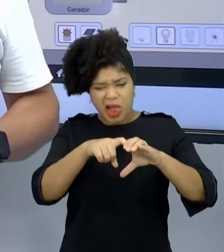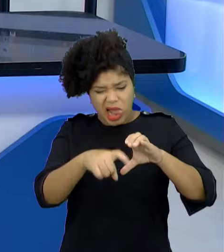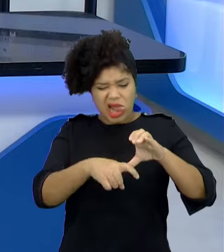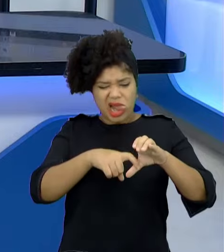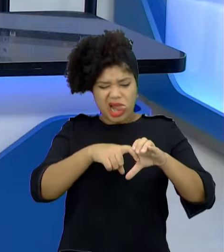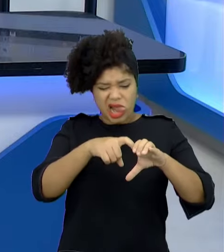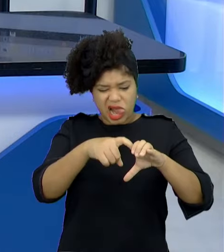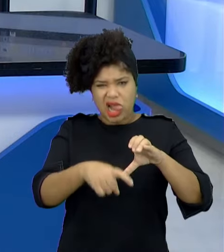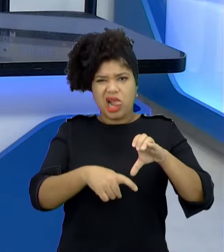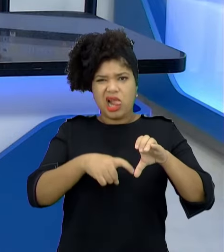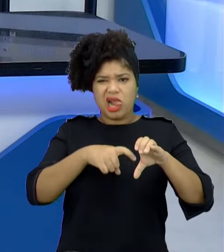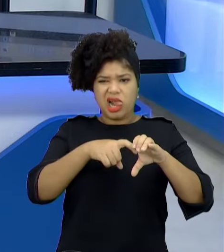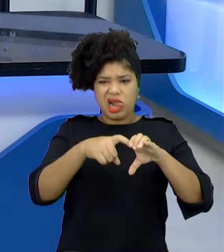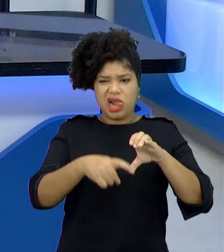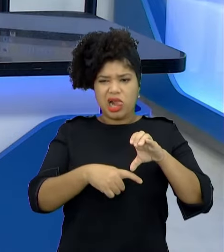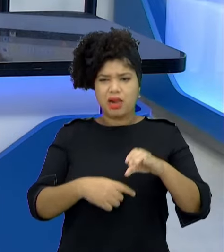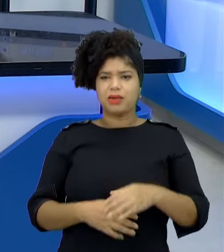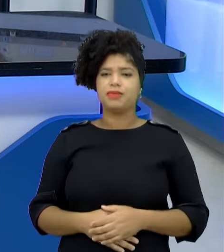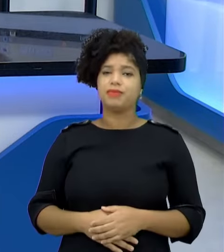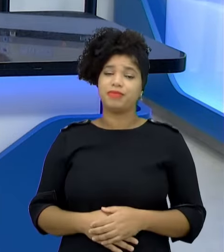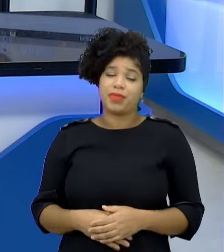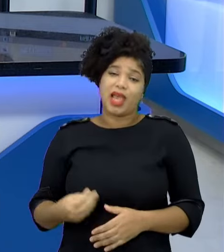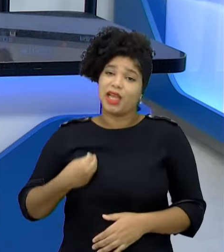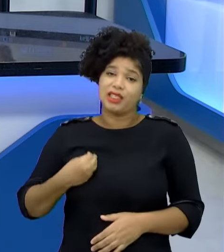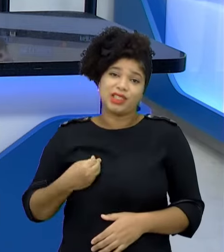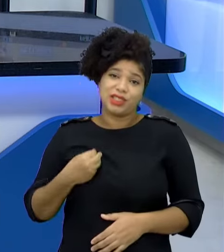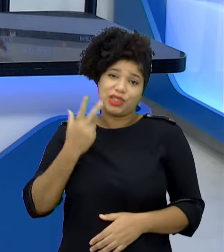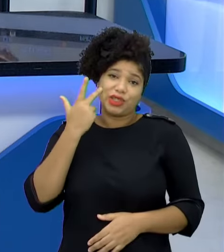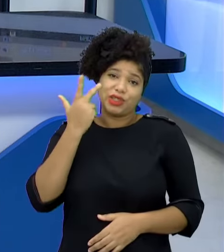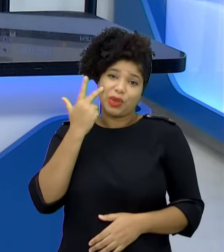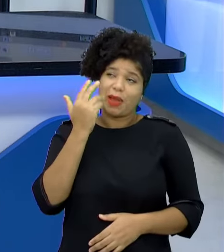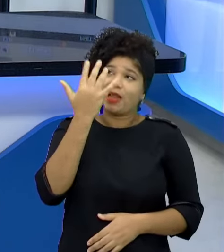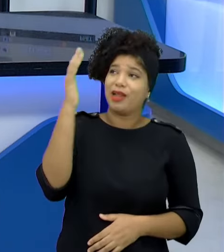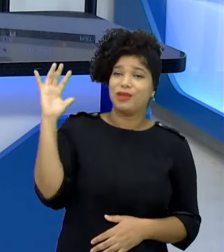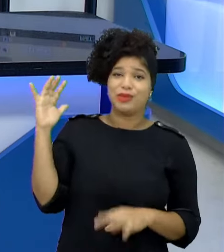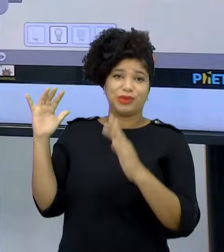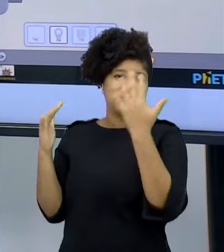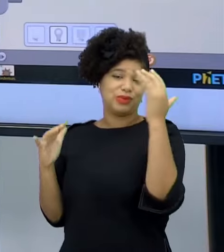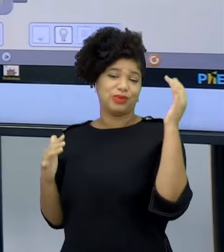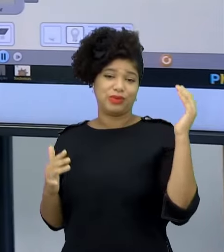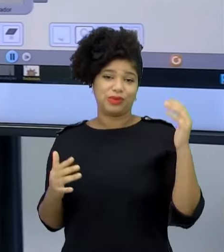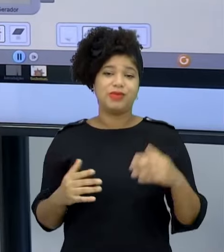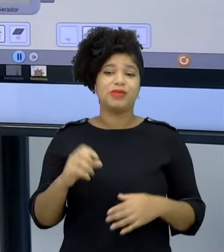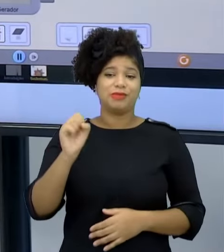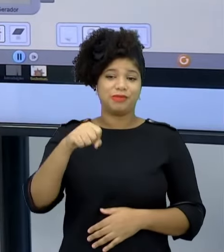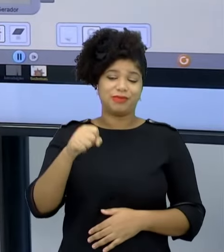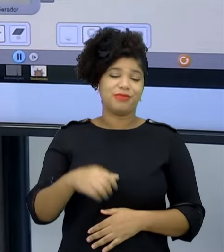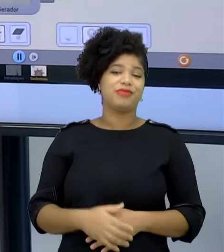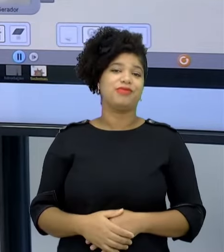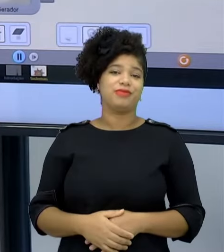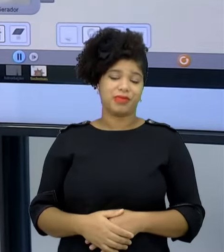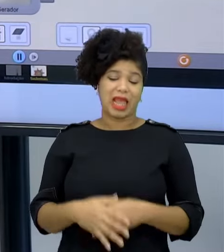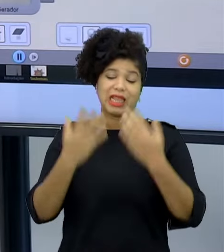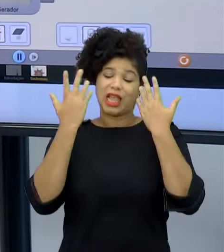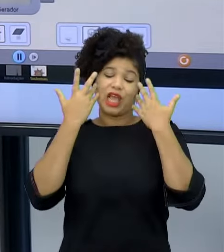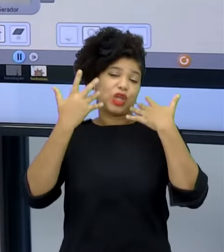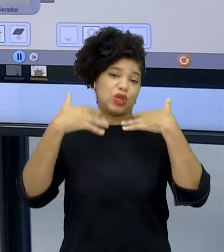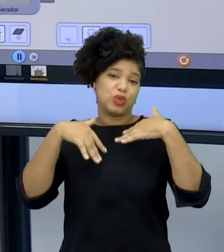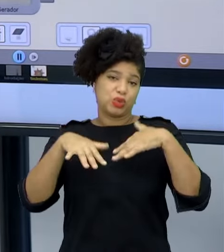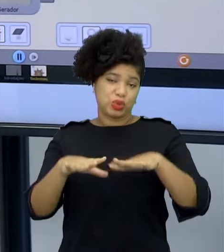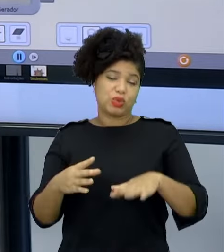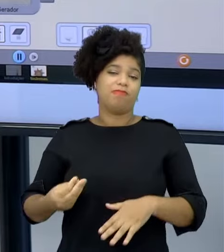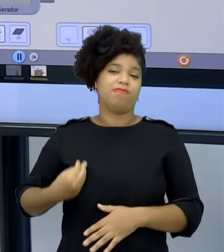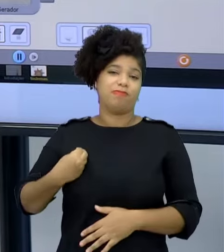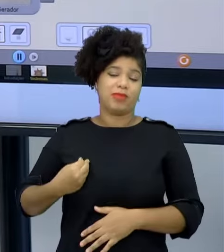atrito, ele simplesmente está lá na natureza, está ali na natureza, e cabe a nós fazer